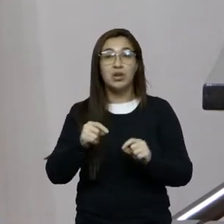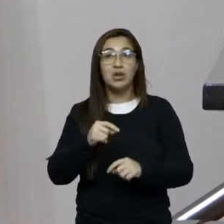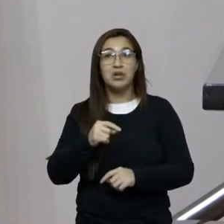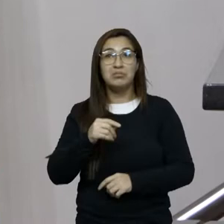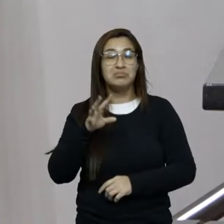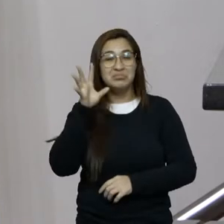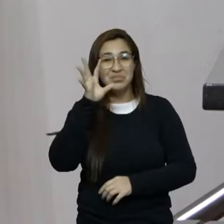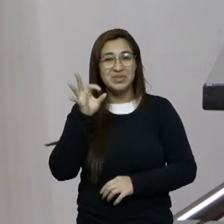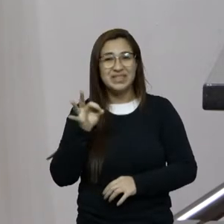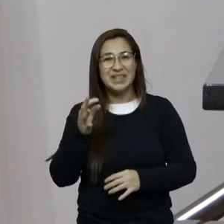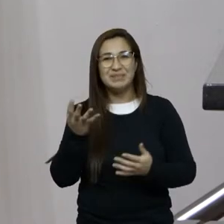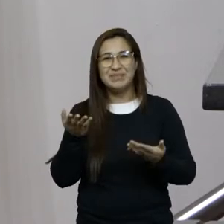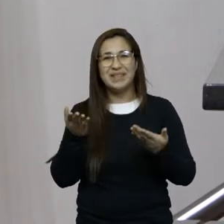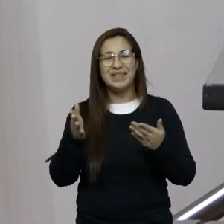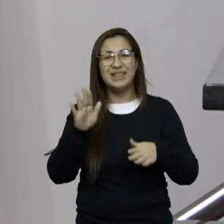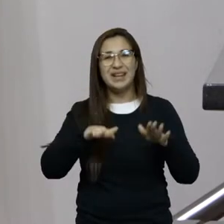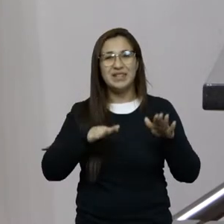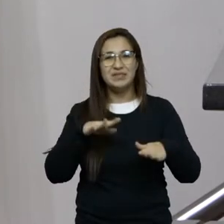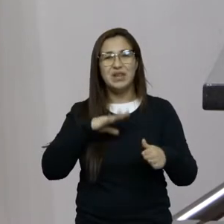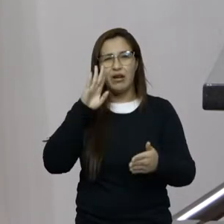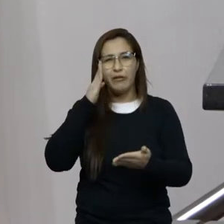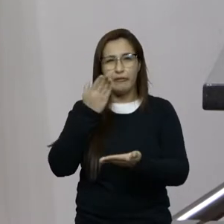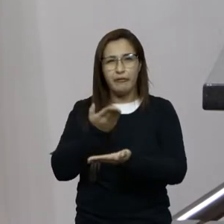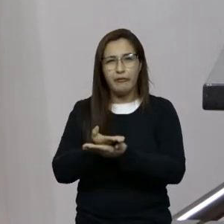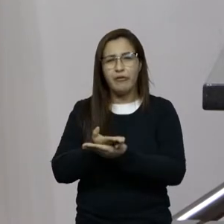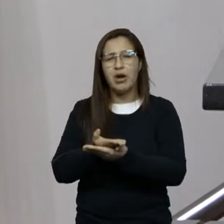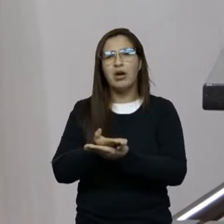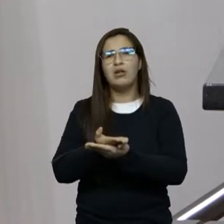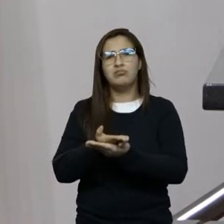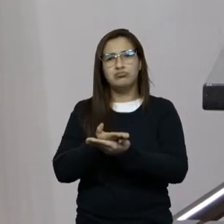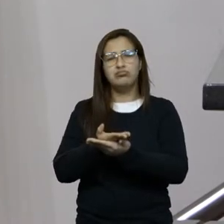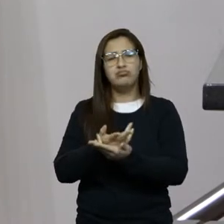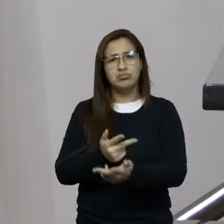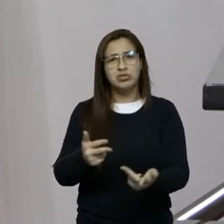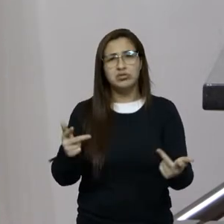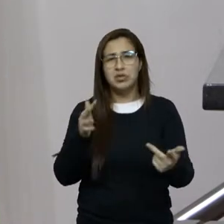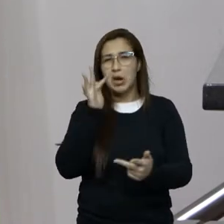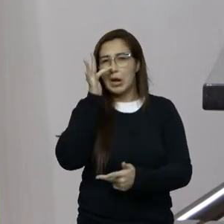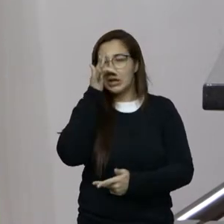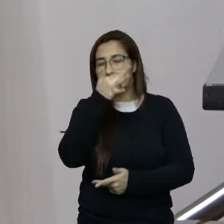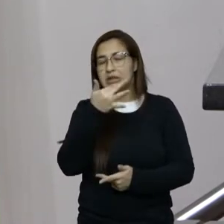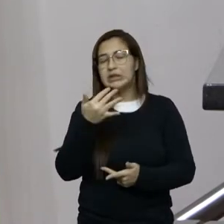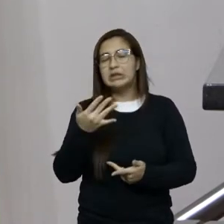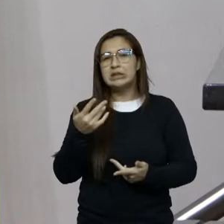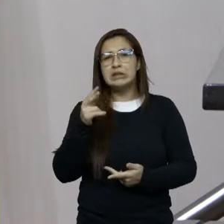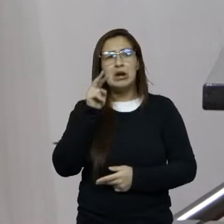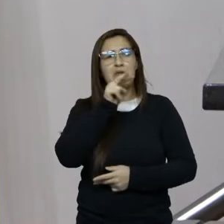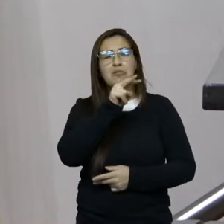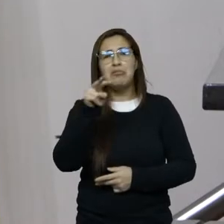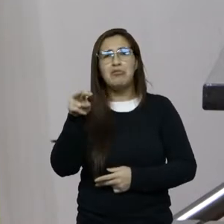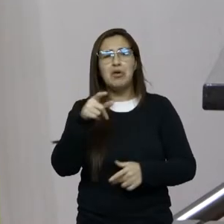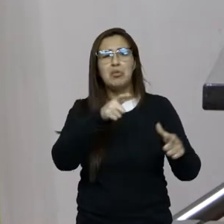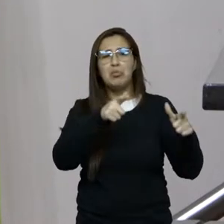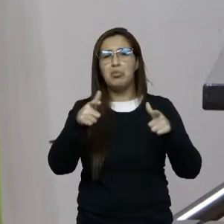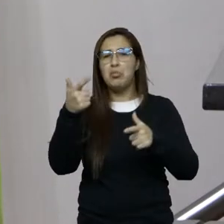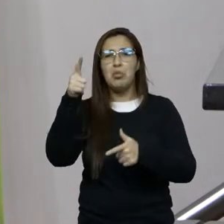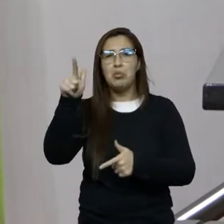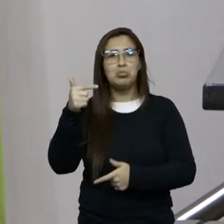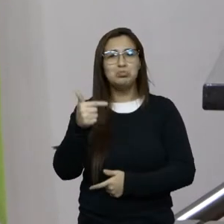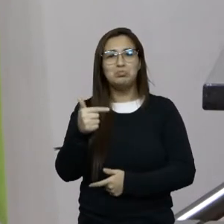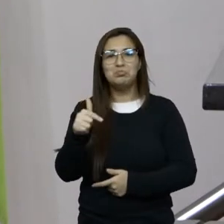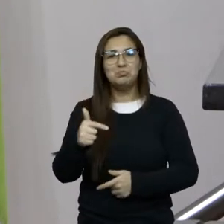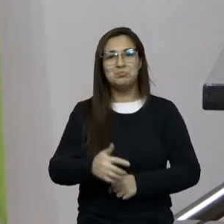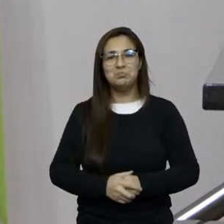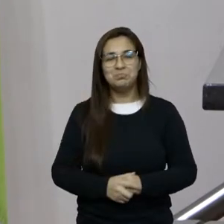de fé e de crença que eu não vejo nenhum outro local por isso trago